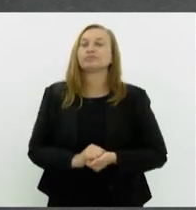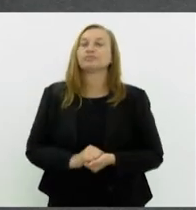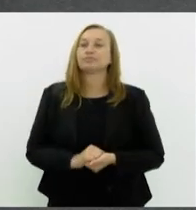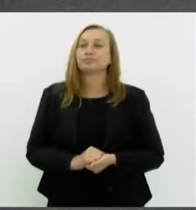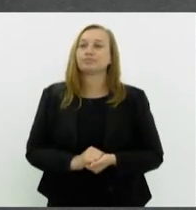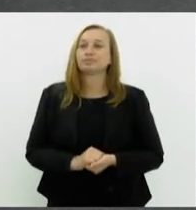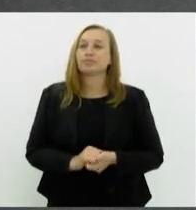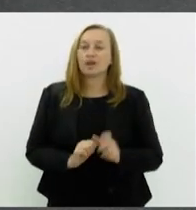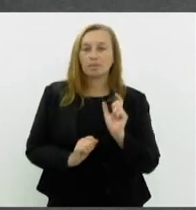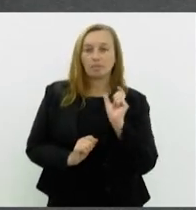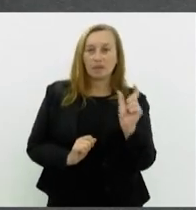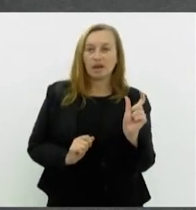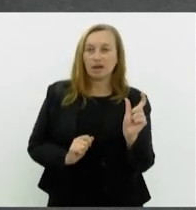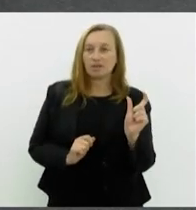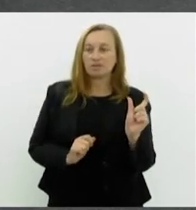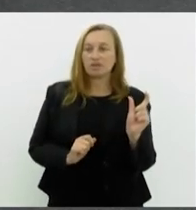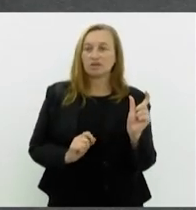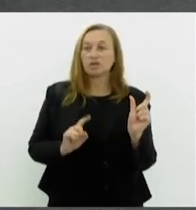E no